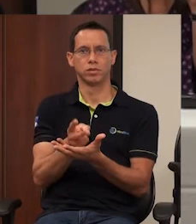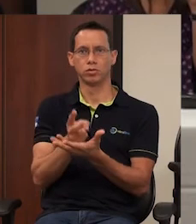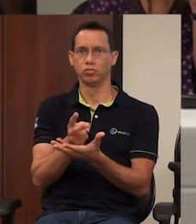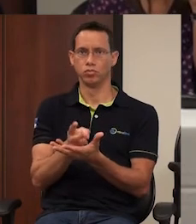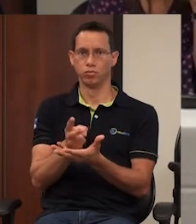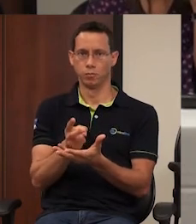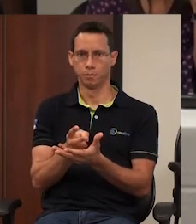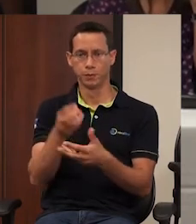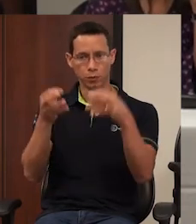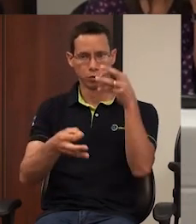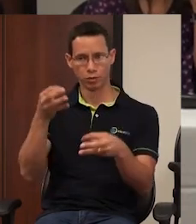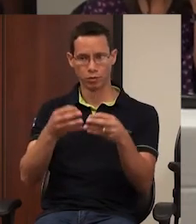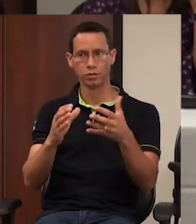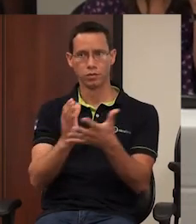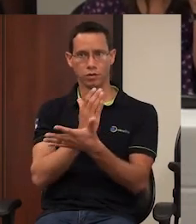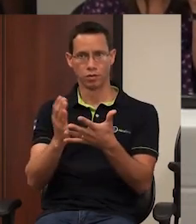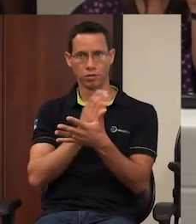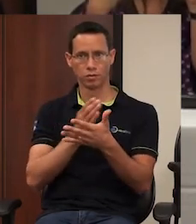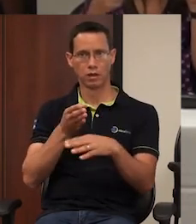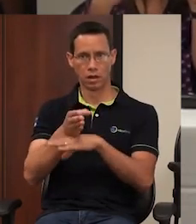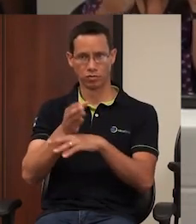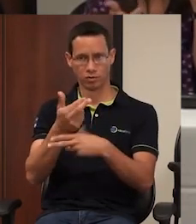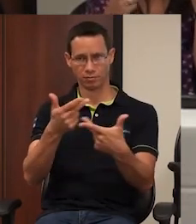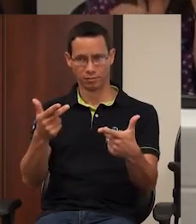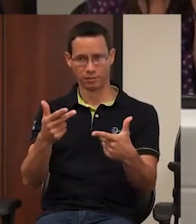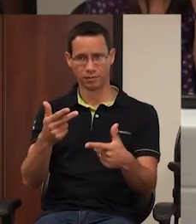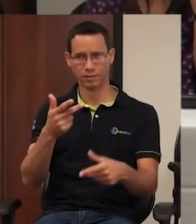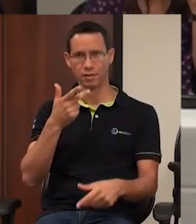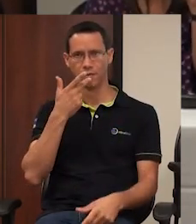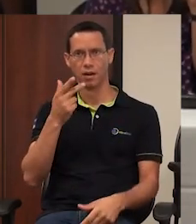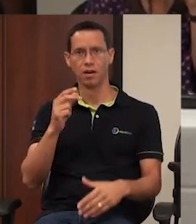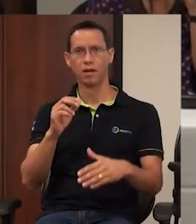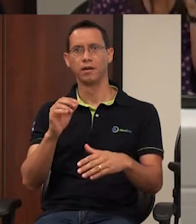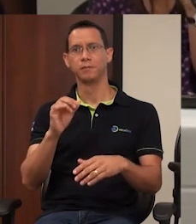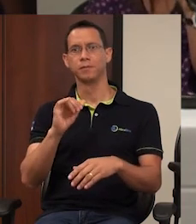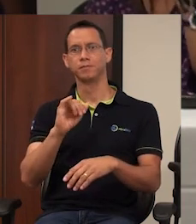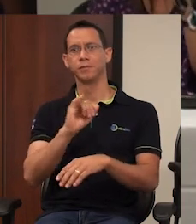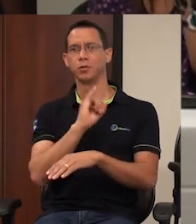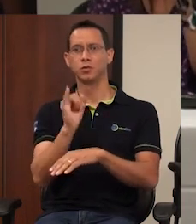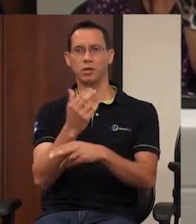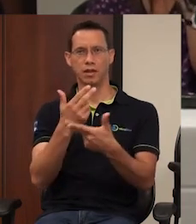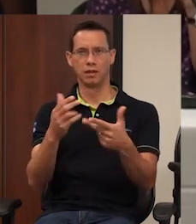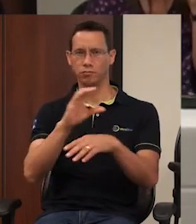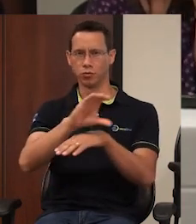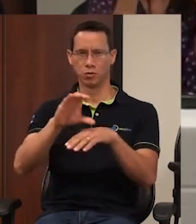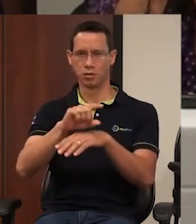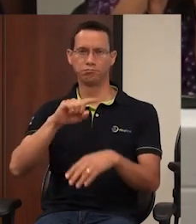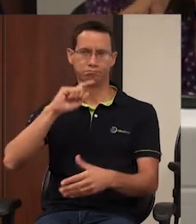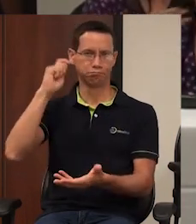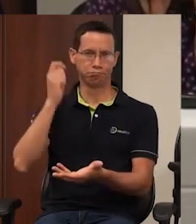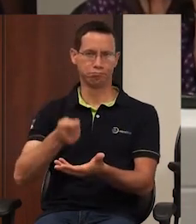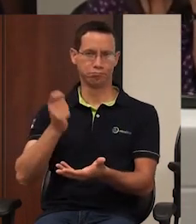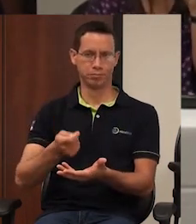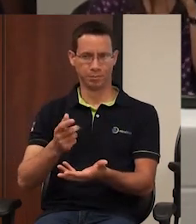Alguns juízes em primeiro grau, em ações de interdição, têm declarado inconstitucionalidade na sentença, mas quando vai